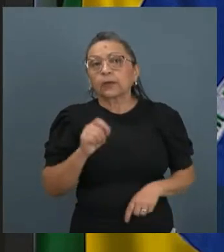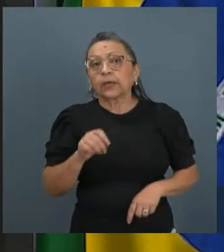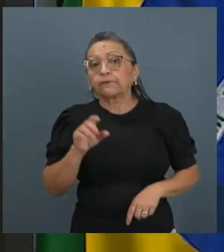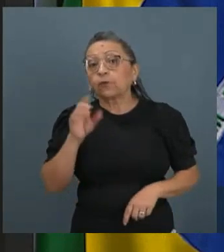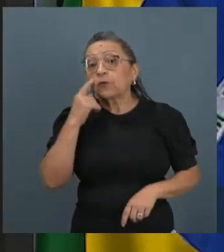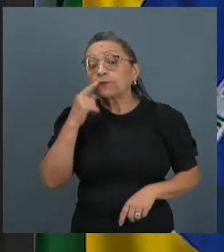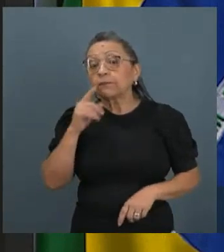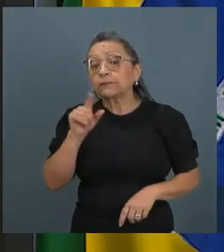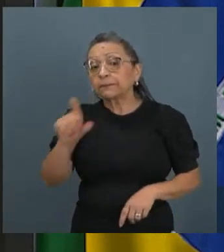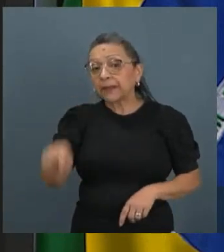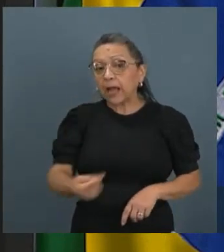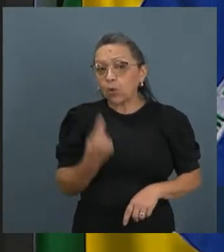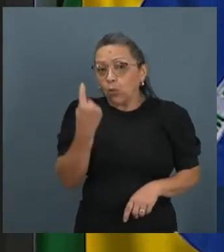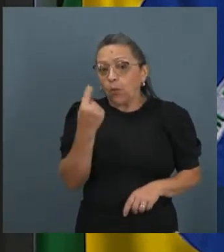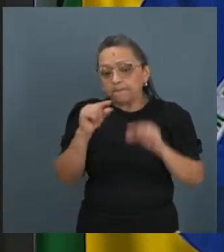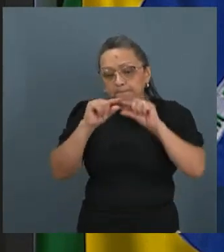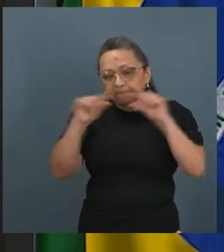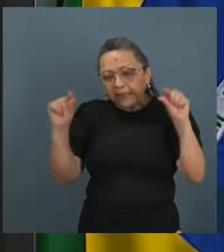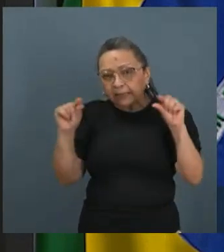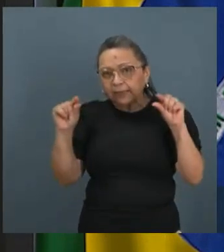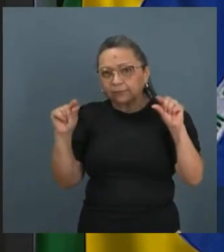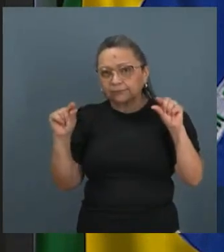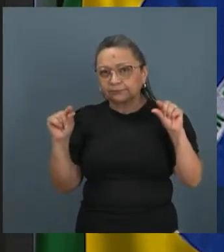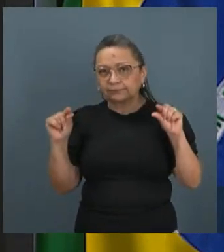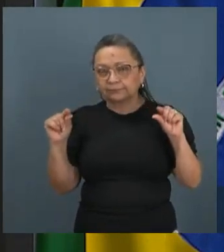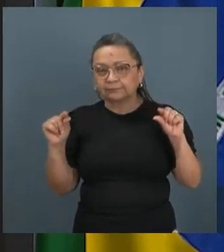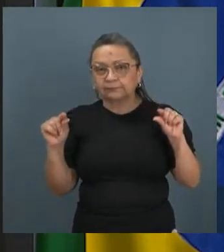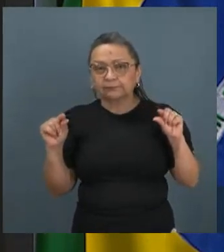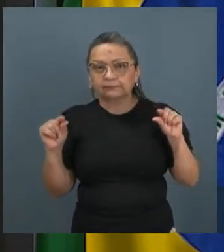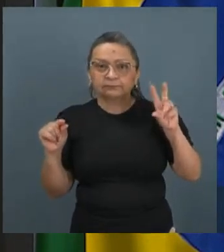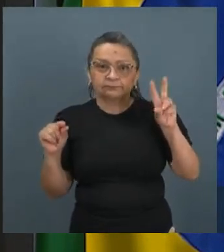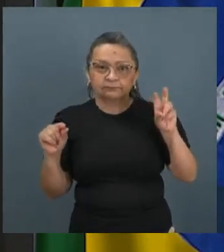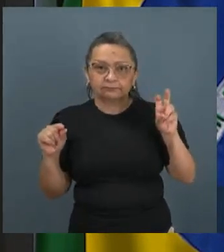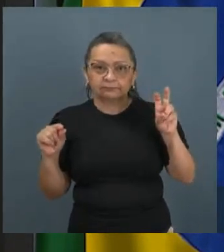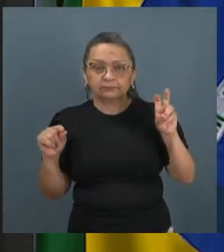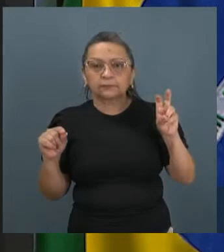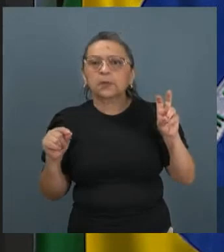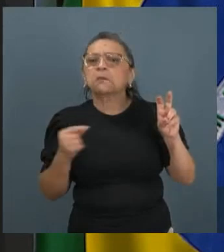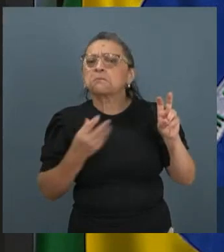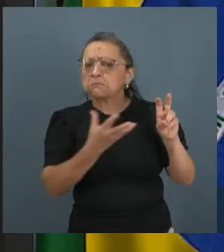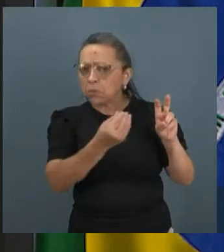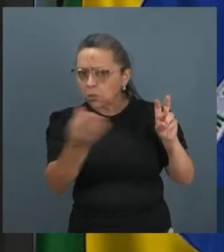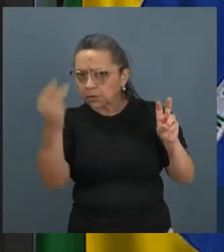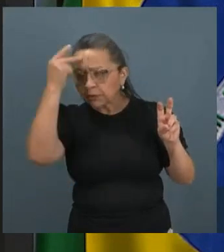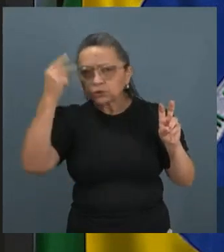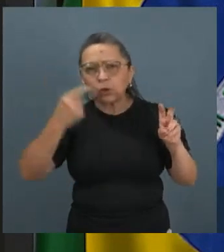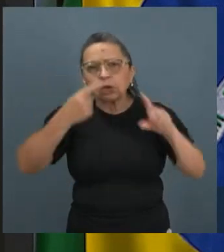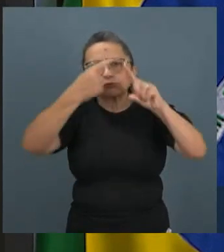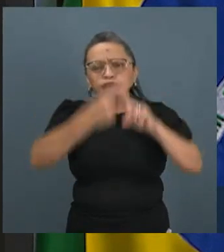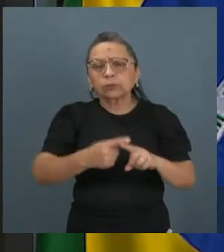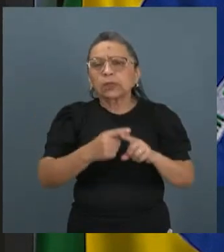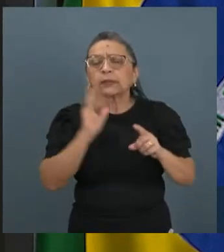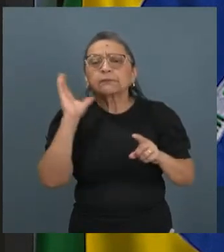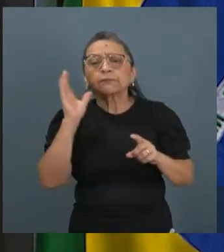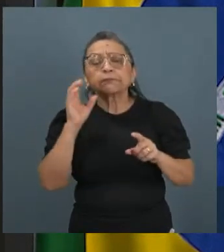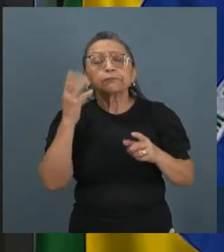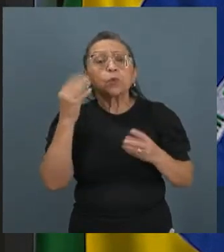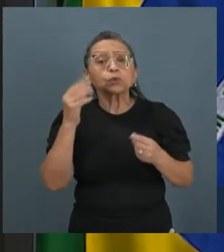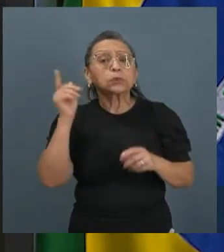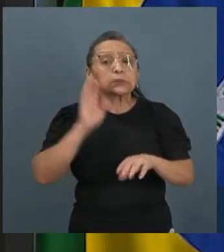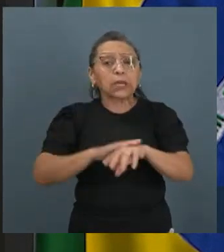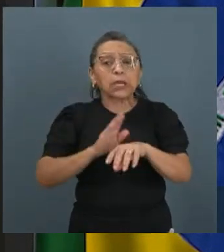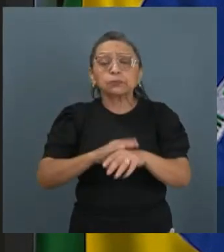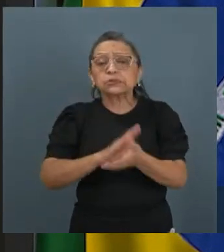um pequeno, mas contundente trecho, abro aspas, muitos jogadores passam dias sem dormir,